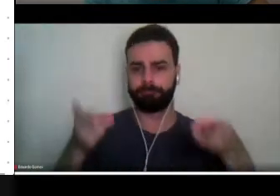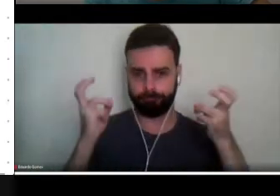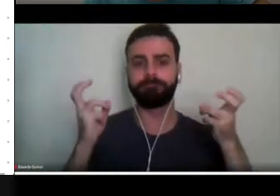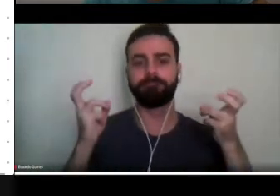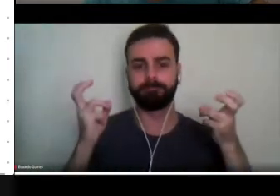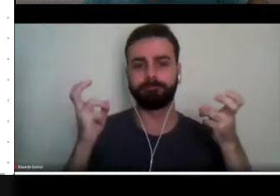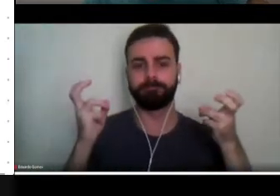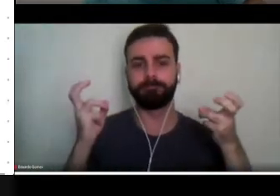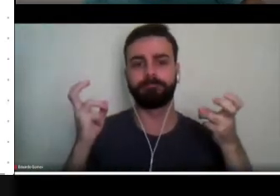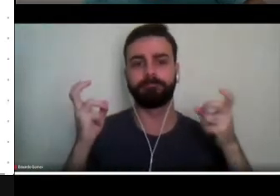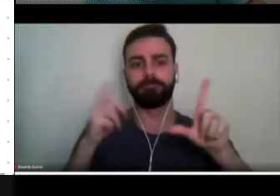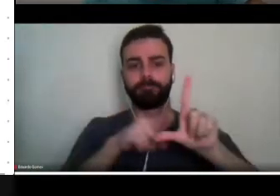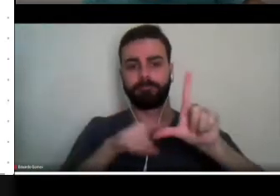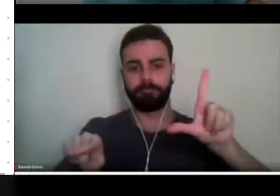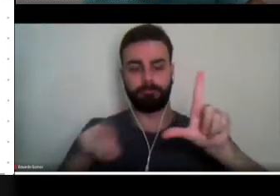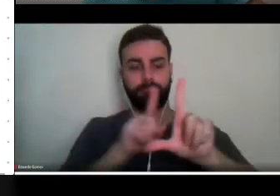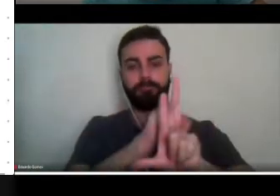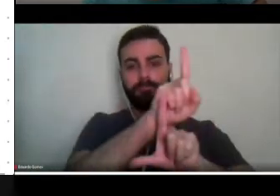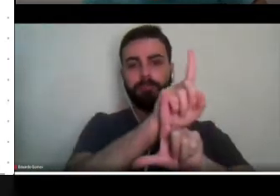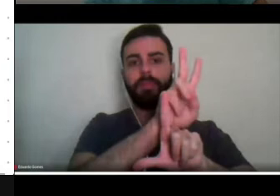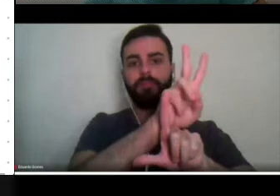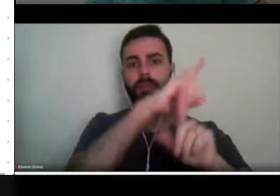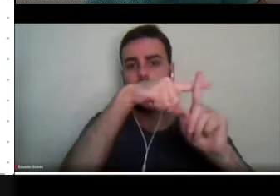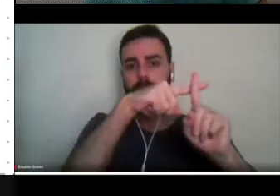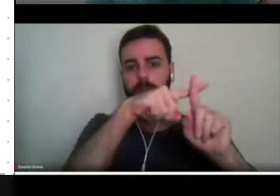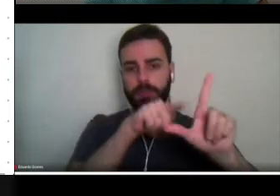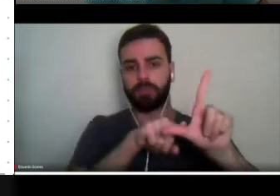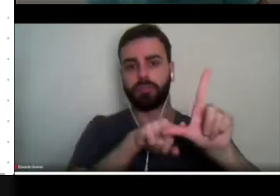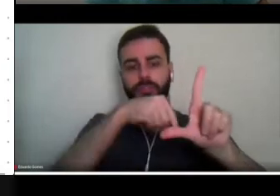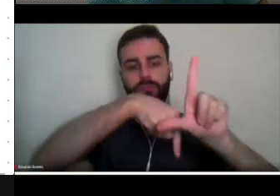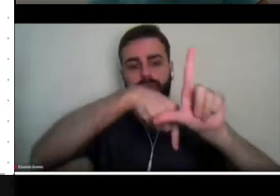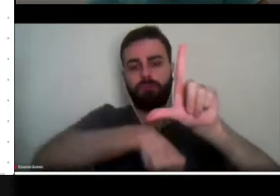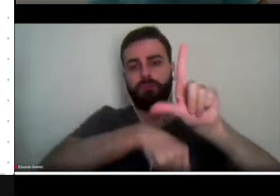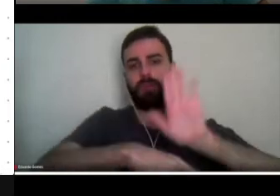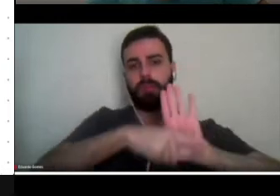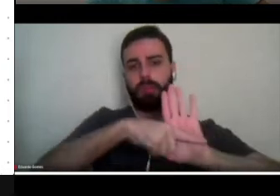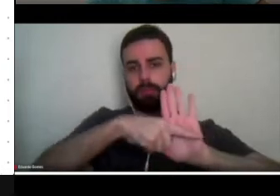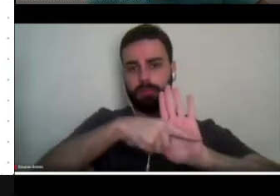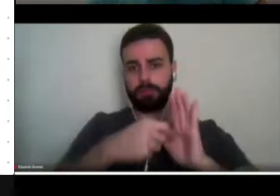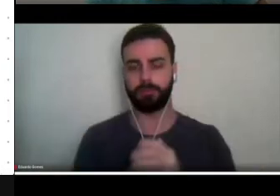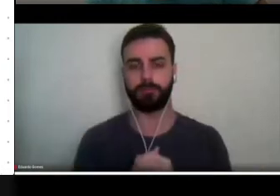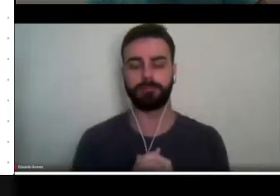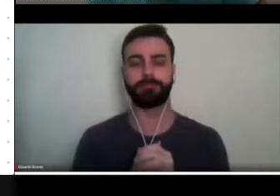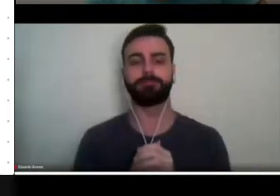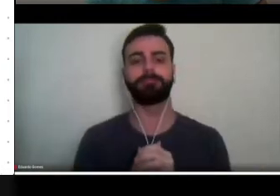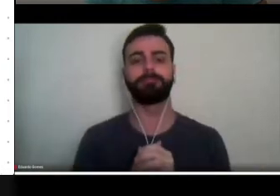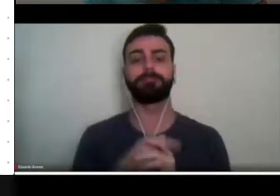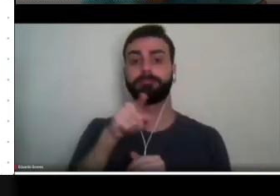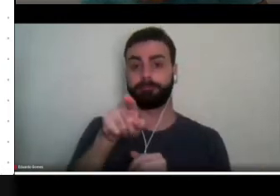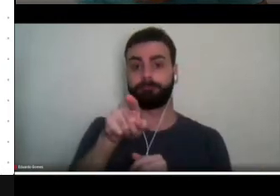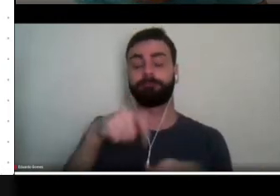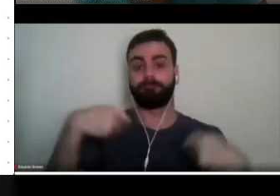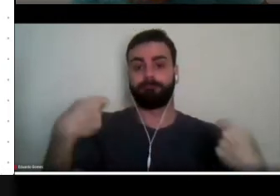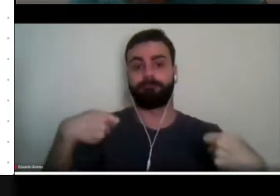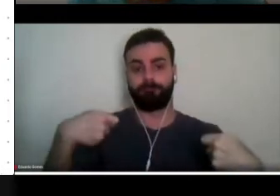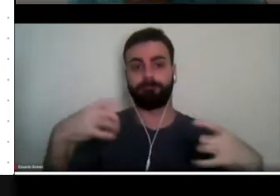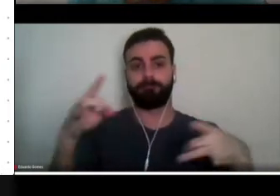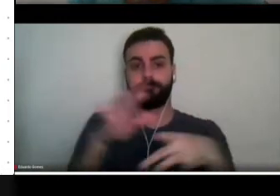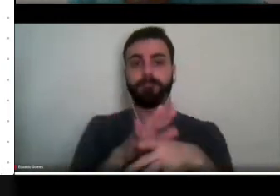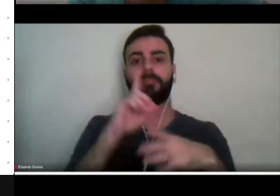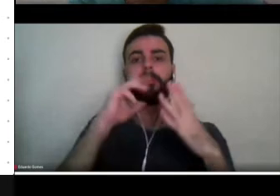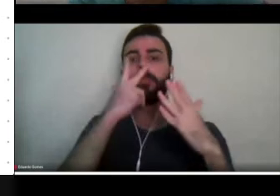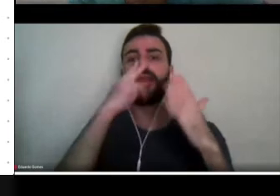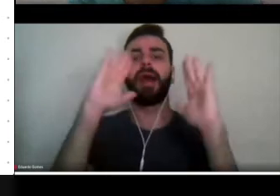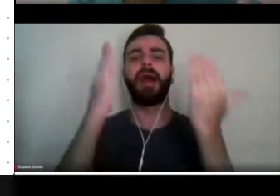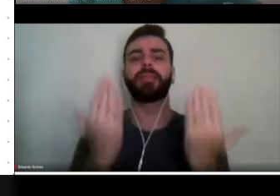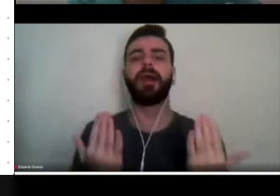negativa. Então, é isso que a gente tem que fazer, esse é o tipo de análise que a gente tem que fazer. Alguém tem alguma dúvida em relação a